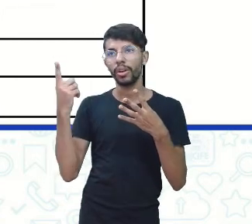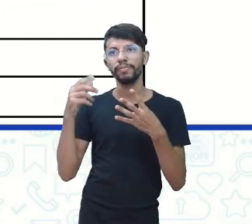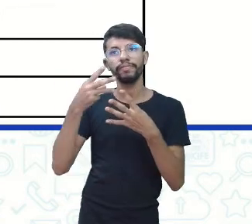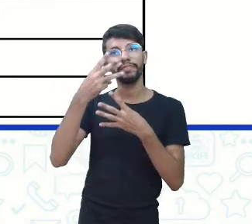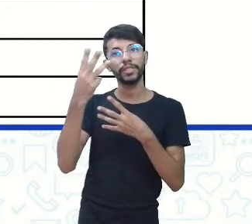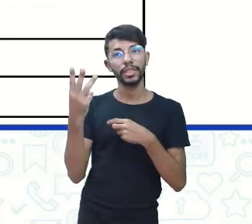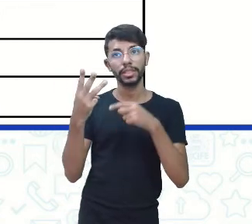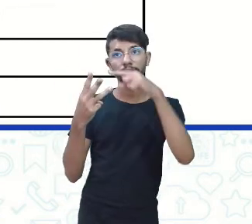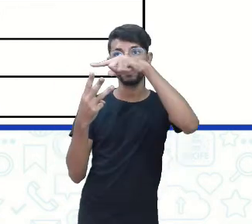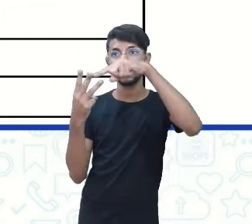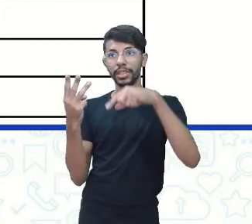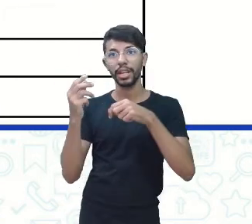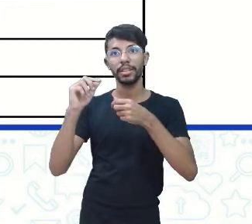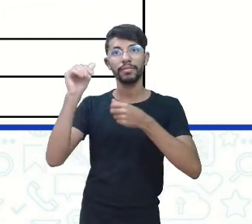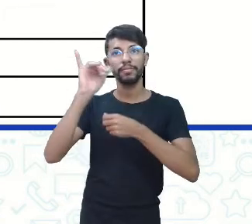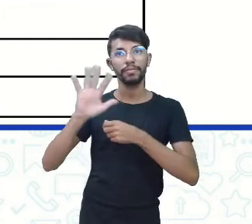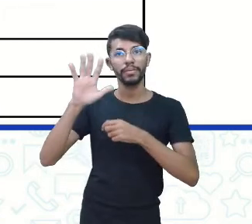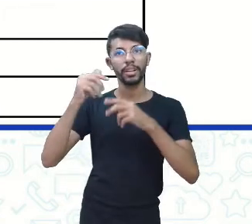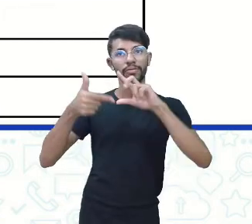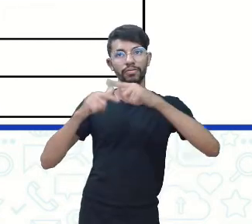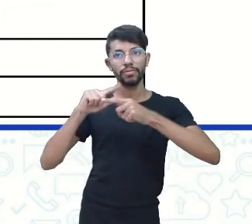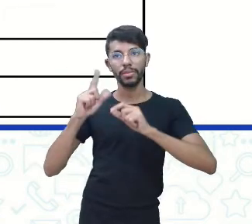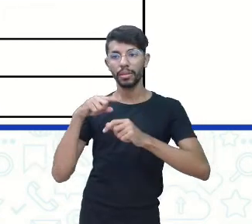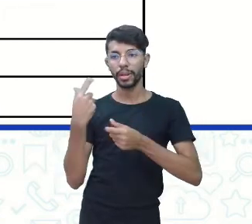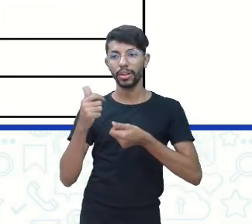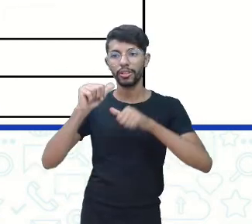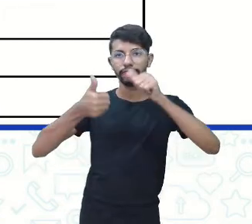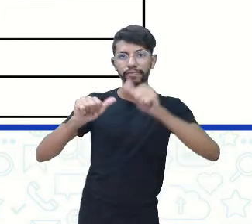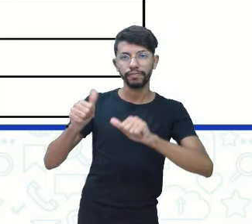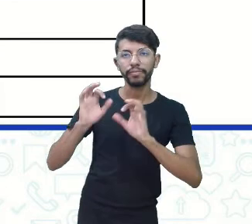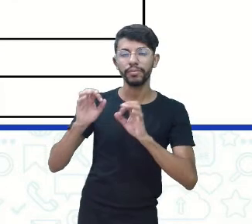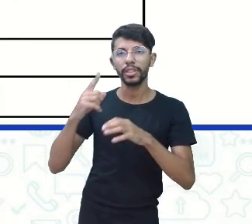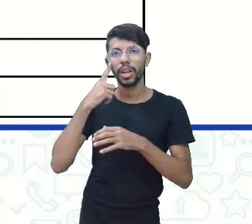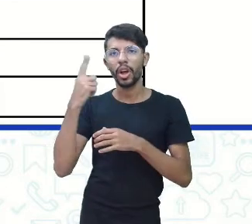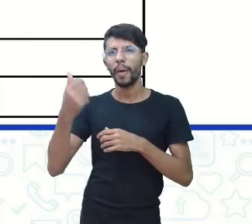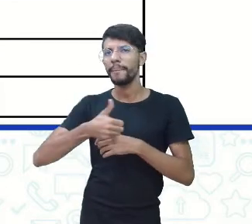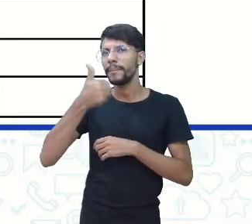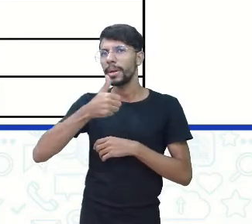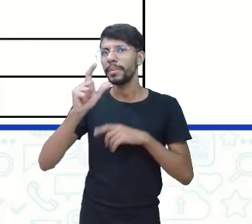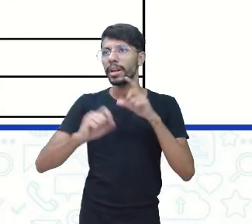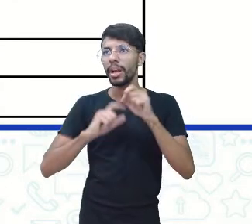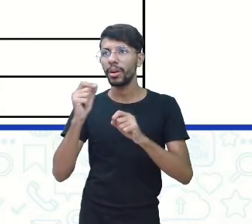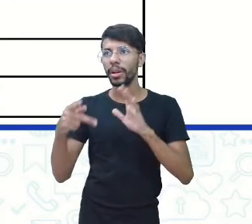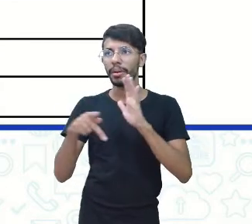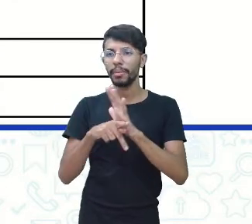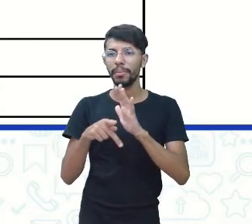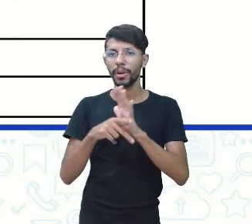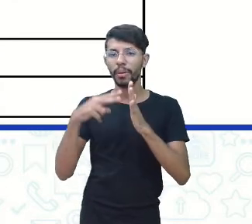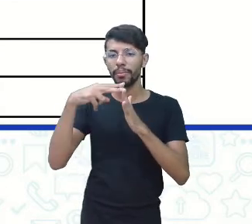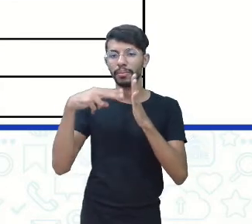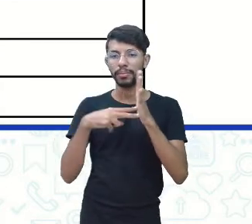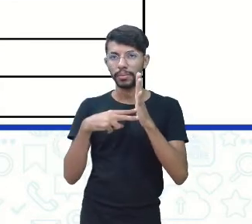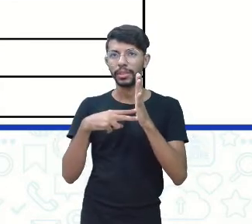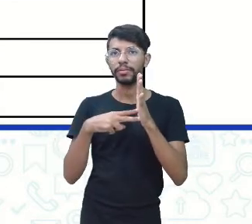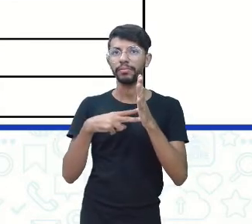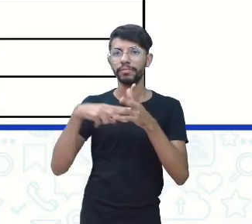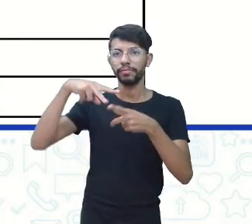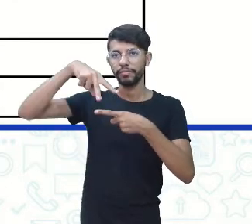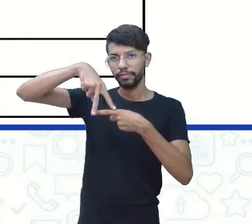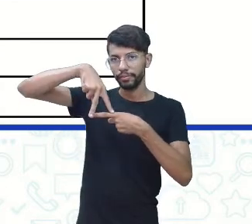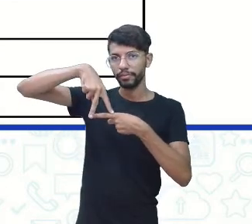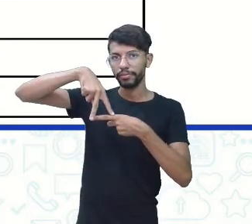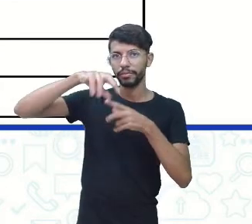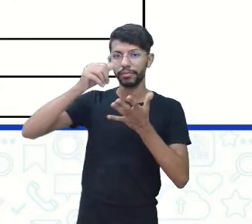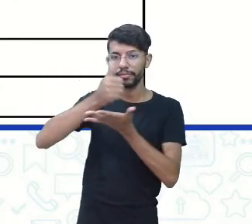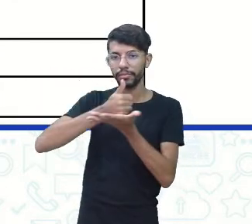verificar como esses valores vão se comportar. Observa esse primeiro aí, ó, é um prisma de base triangular. Nesse prisma